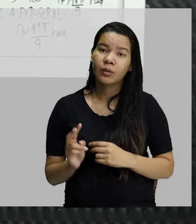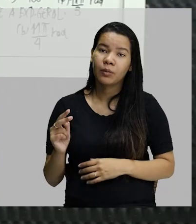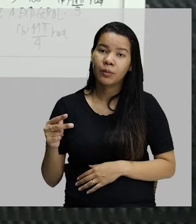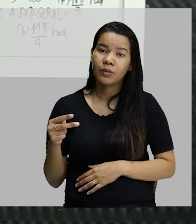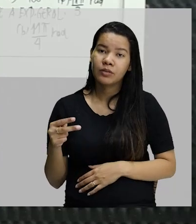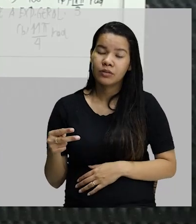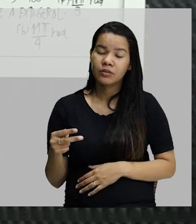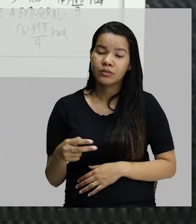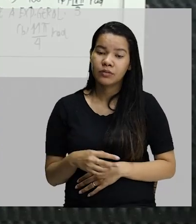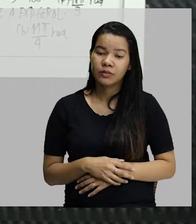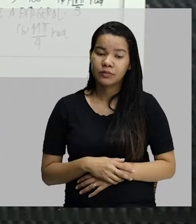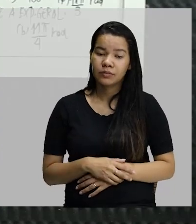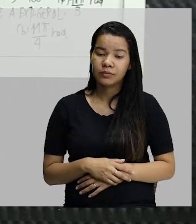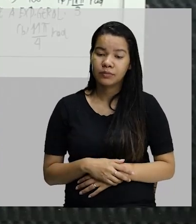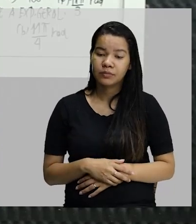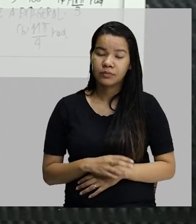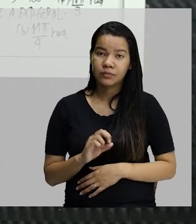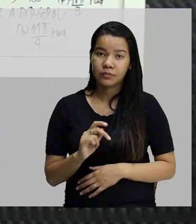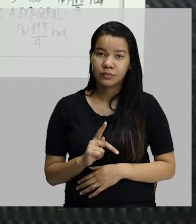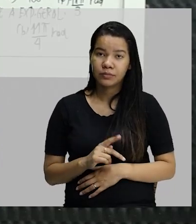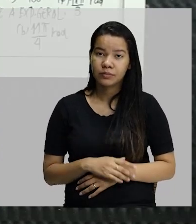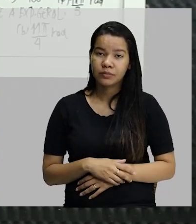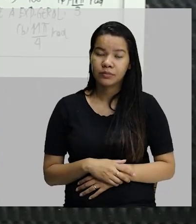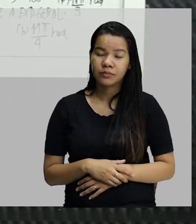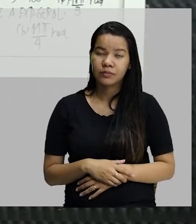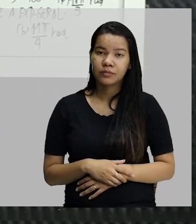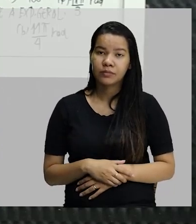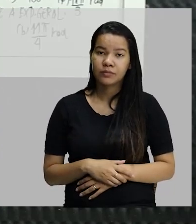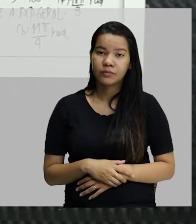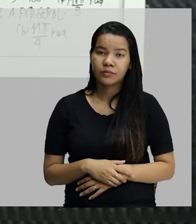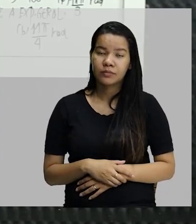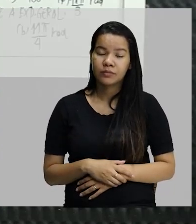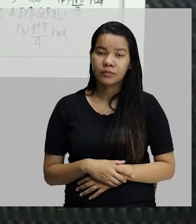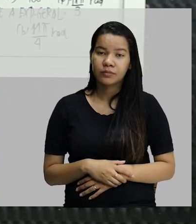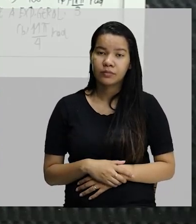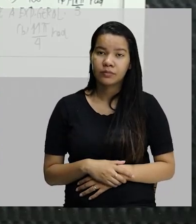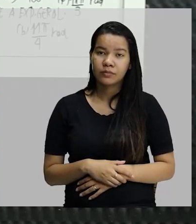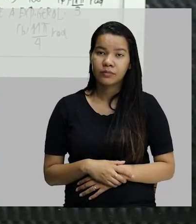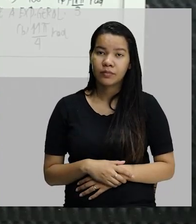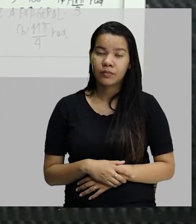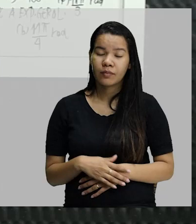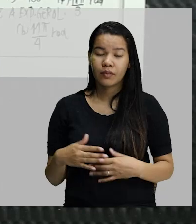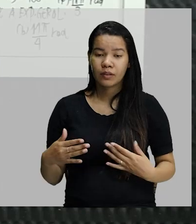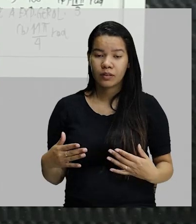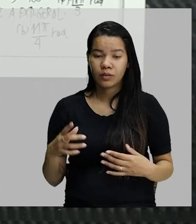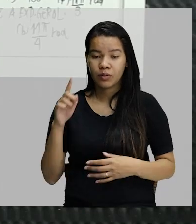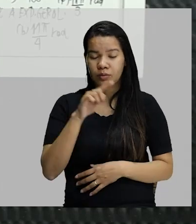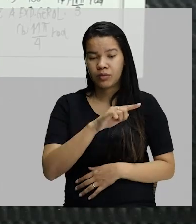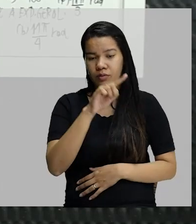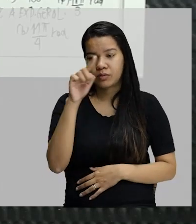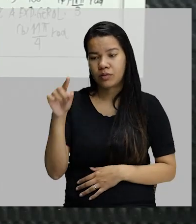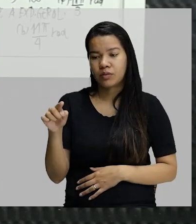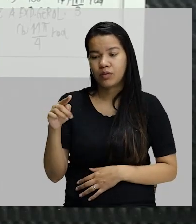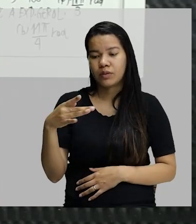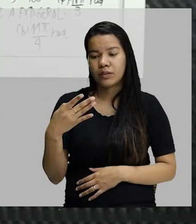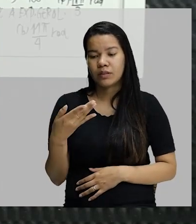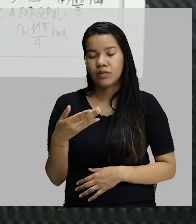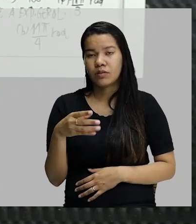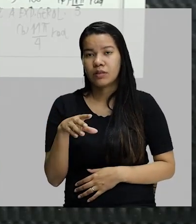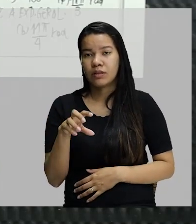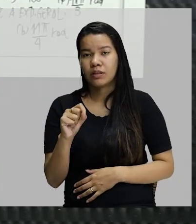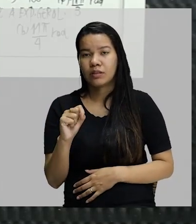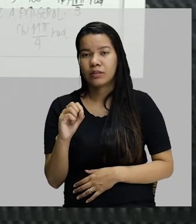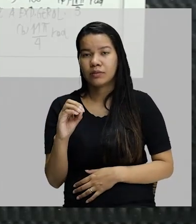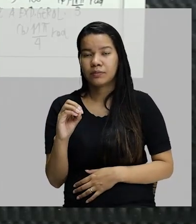positiva. Ok? Primeira determinação positiva. Então, o arco